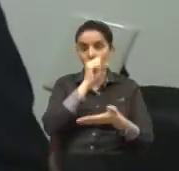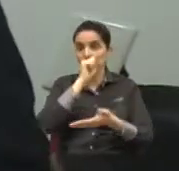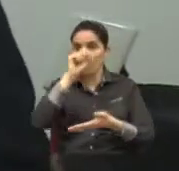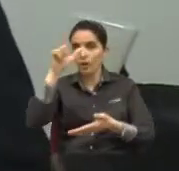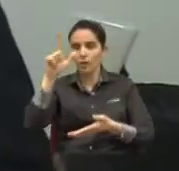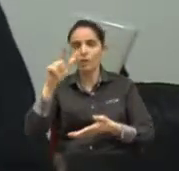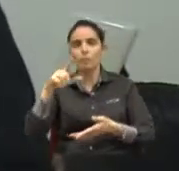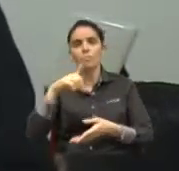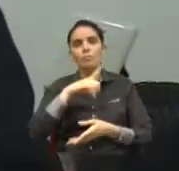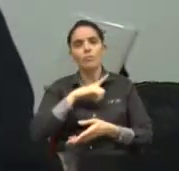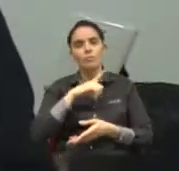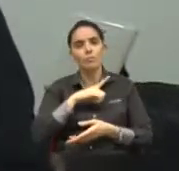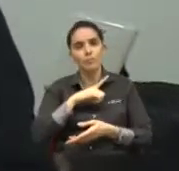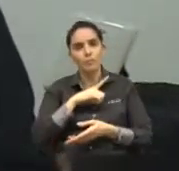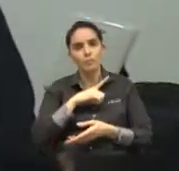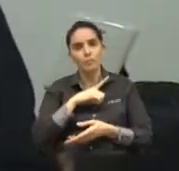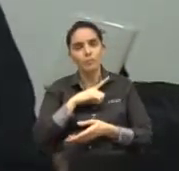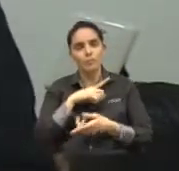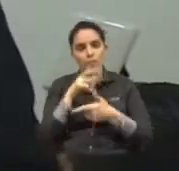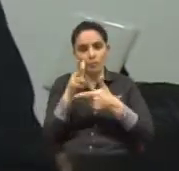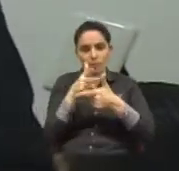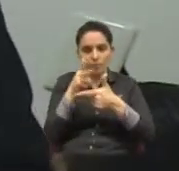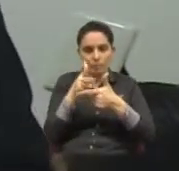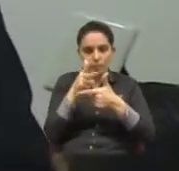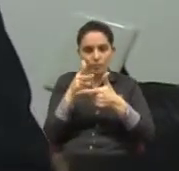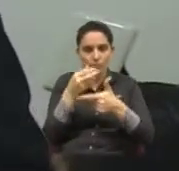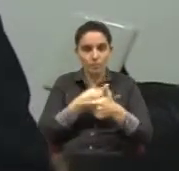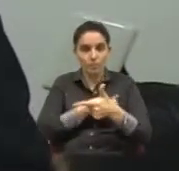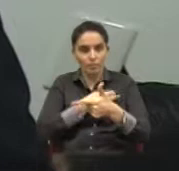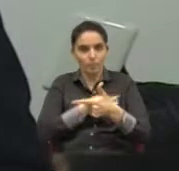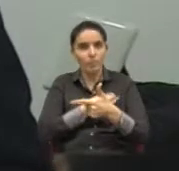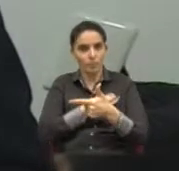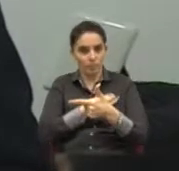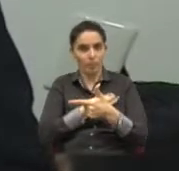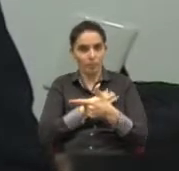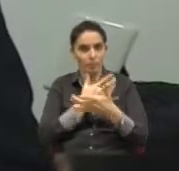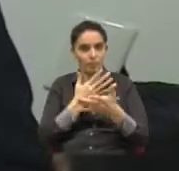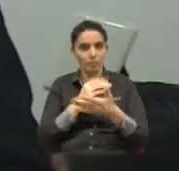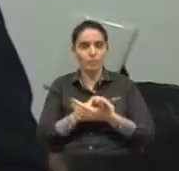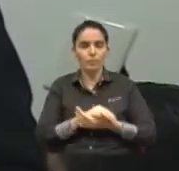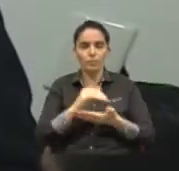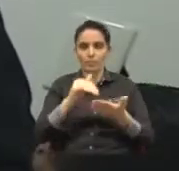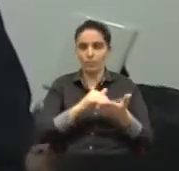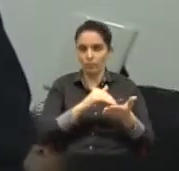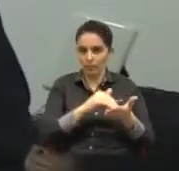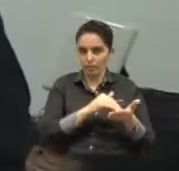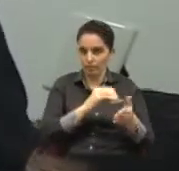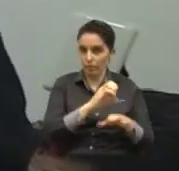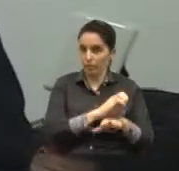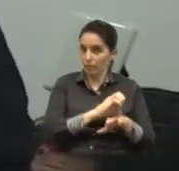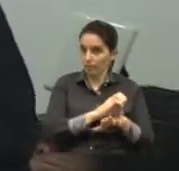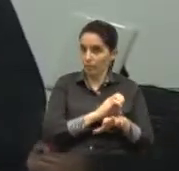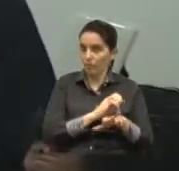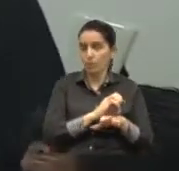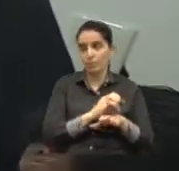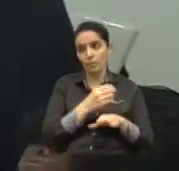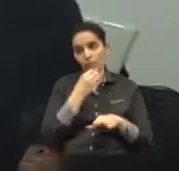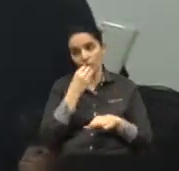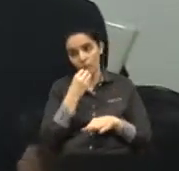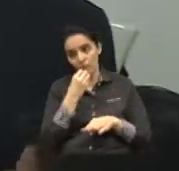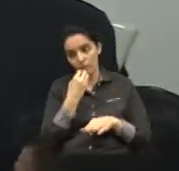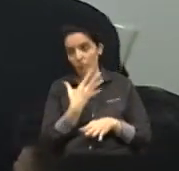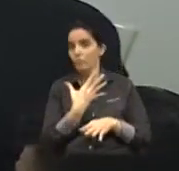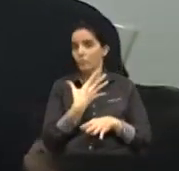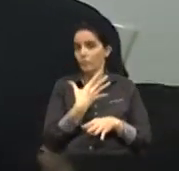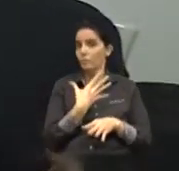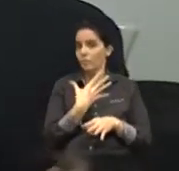ser contemplada com a videoconferência. O secretário do Estado, ele acenou positivamente a cidade